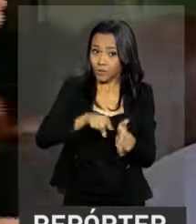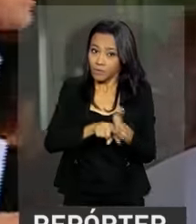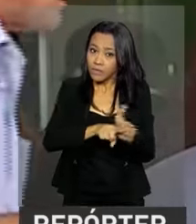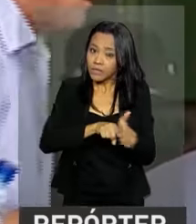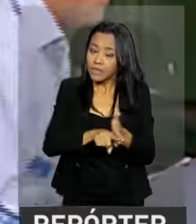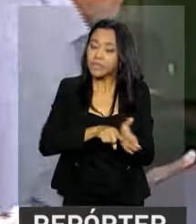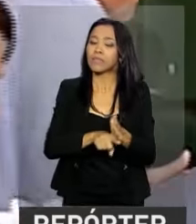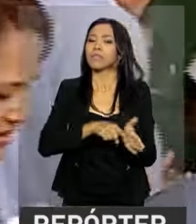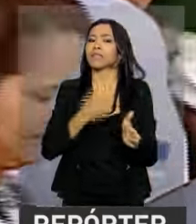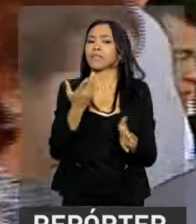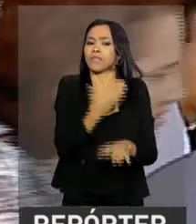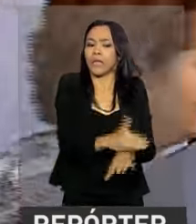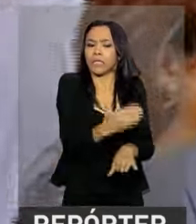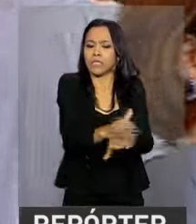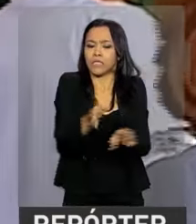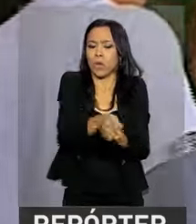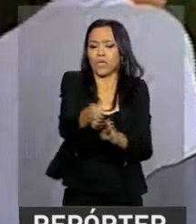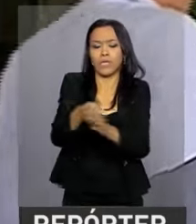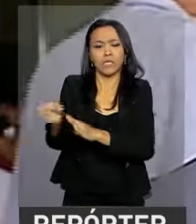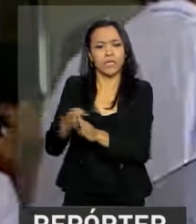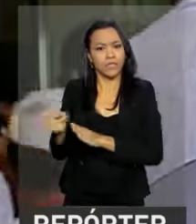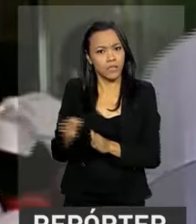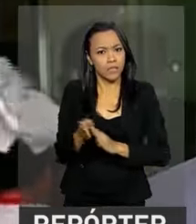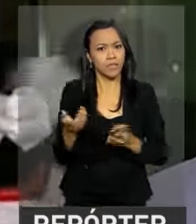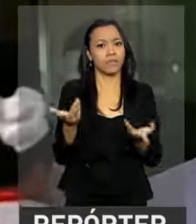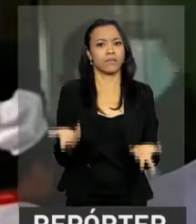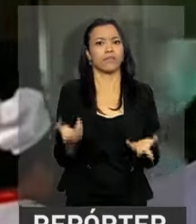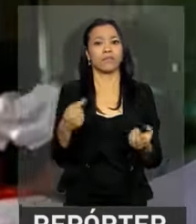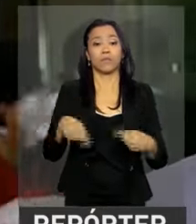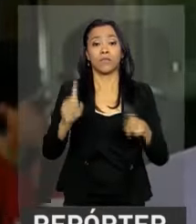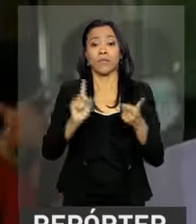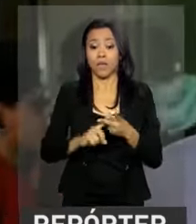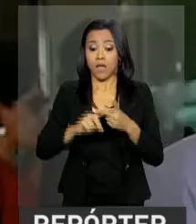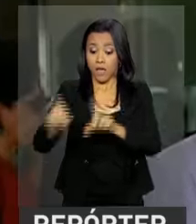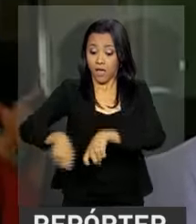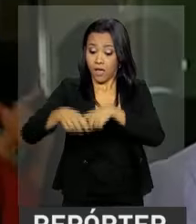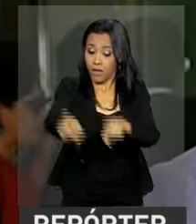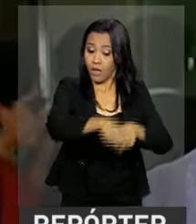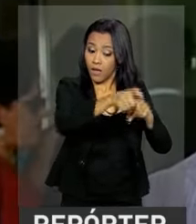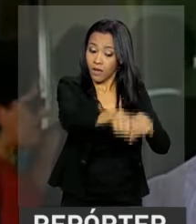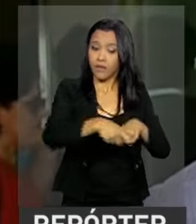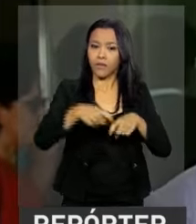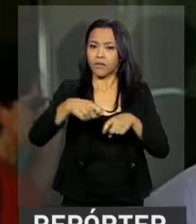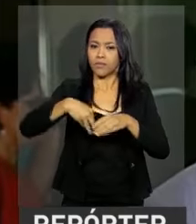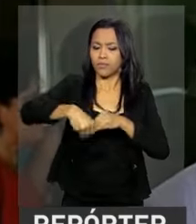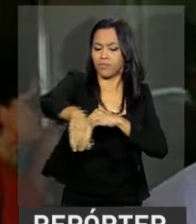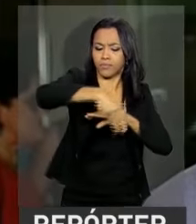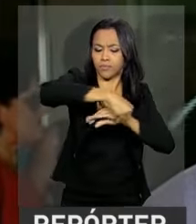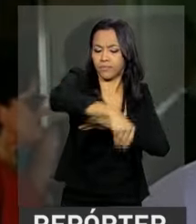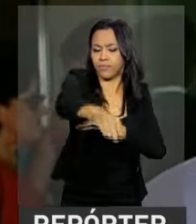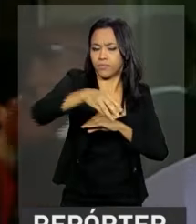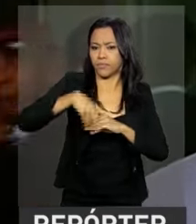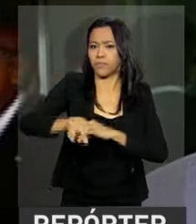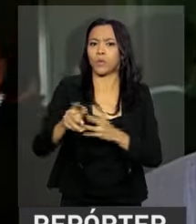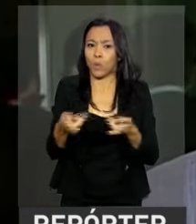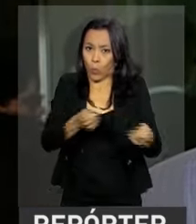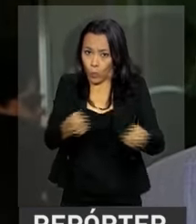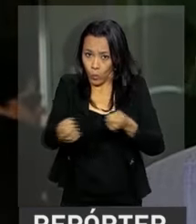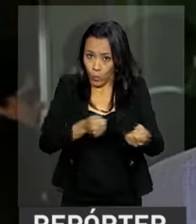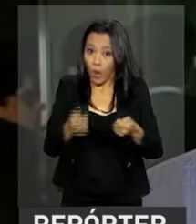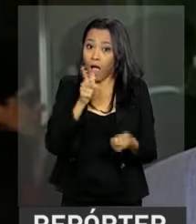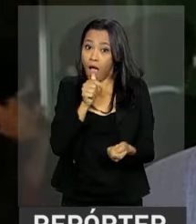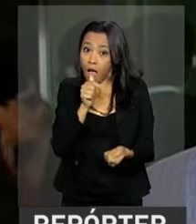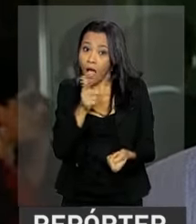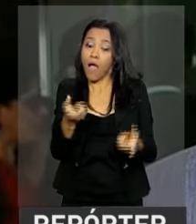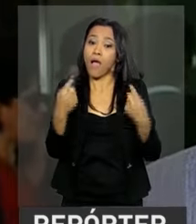práticas não é como os sistemas integrados às lavouras manejados de maneira mais racional para preservar a água